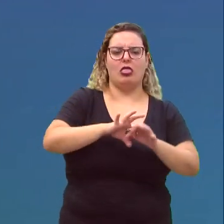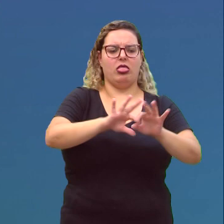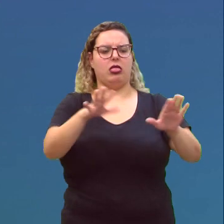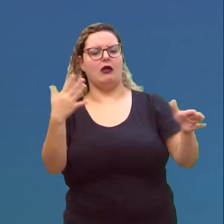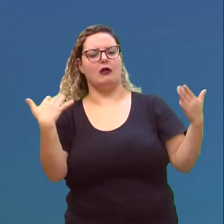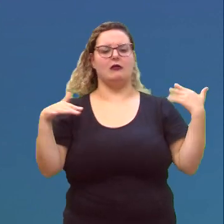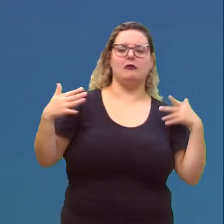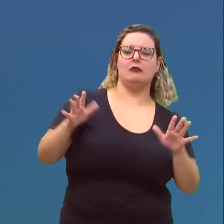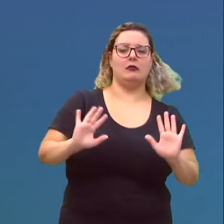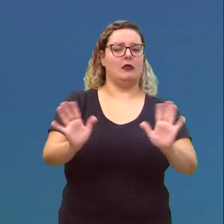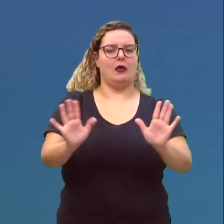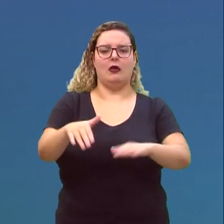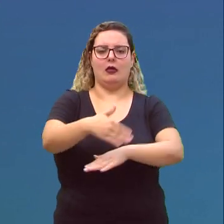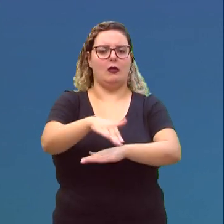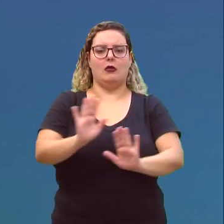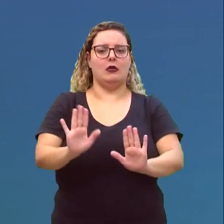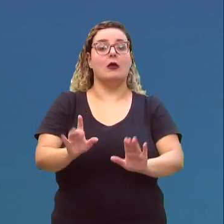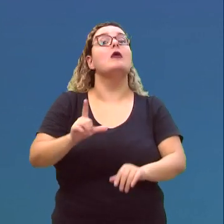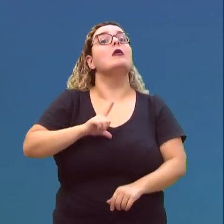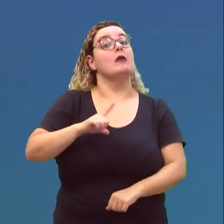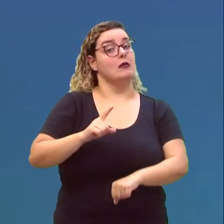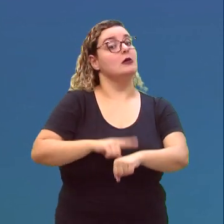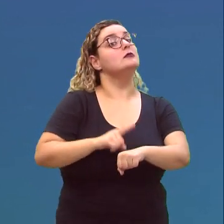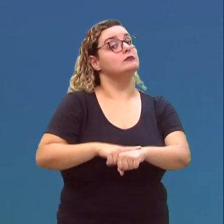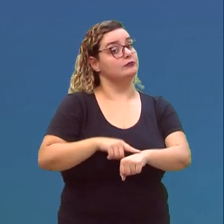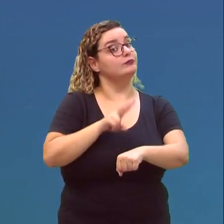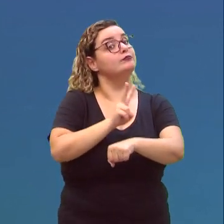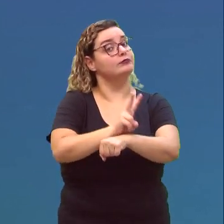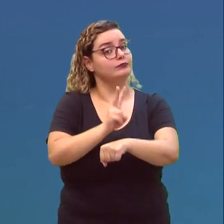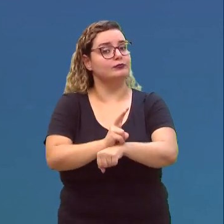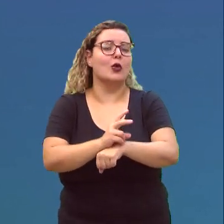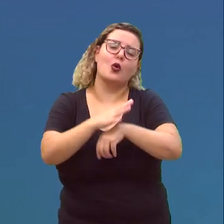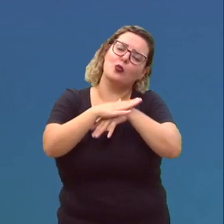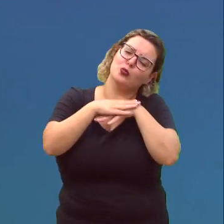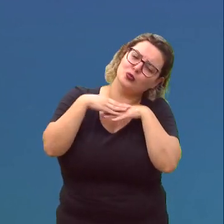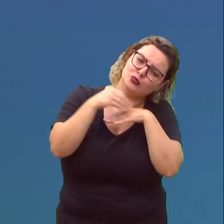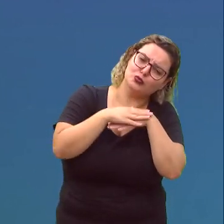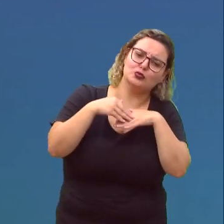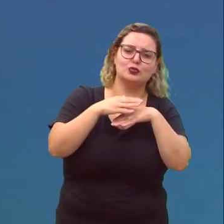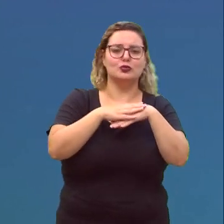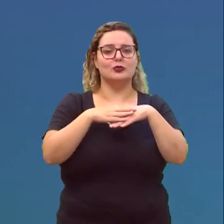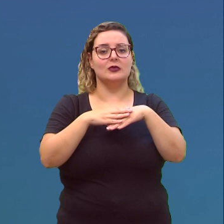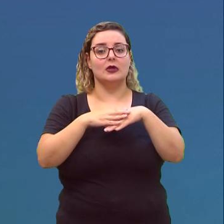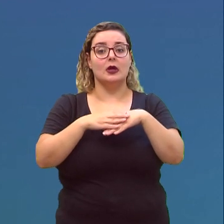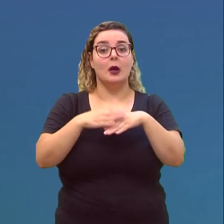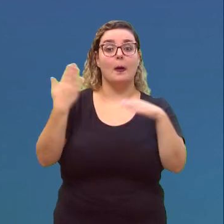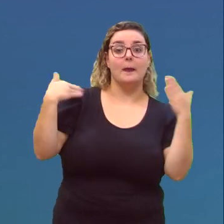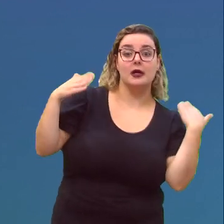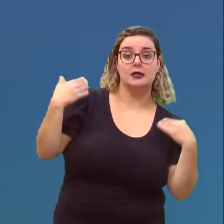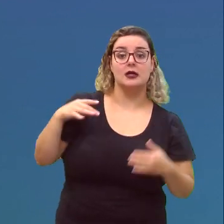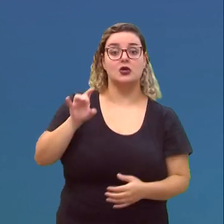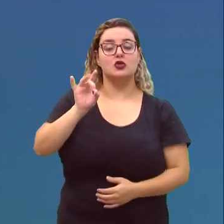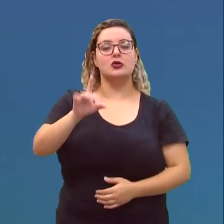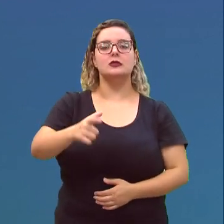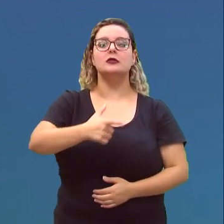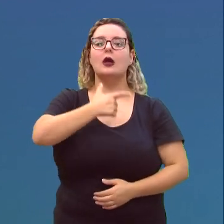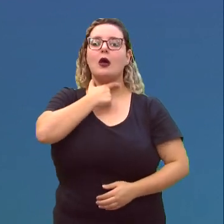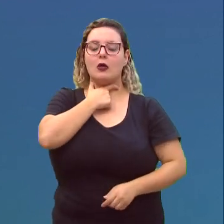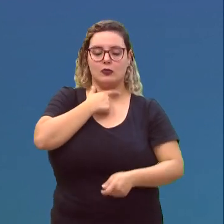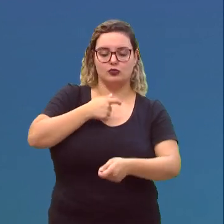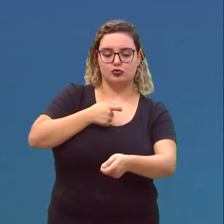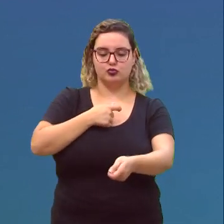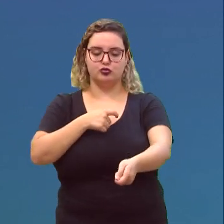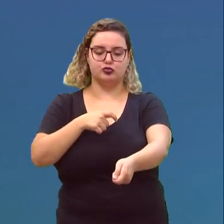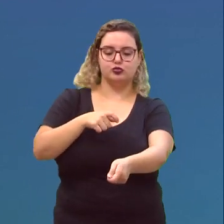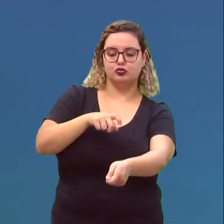solto na rua, ter tempo para cuidar do animal e sempre dar muito carinho. Sair só se for na coleira